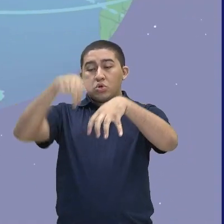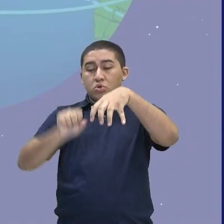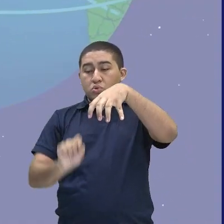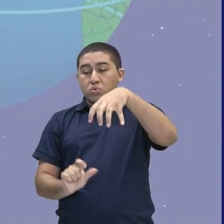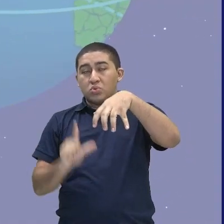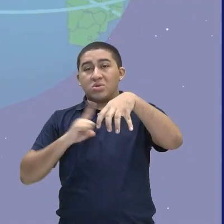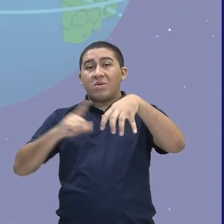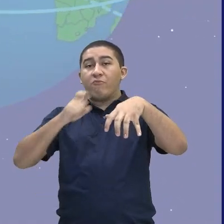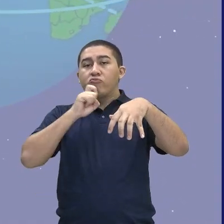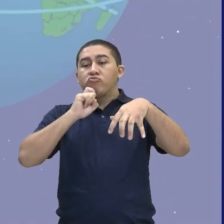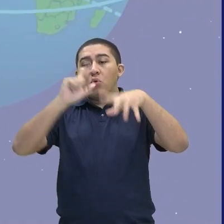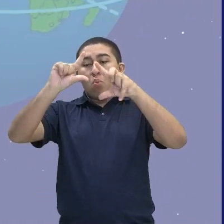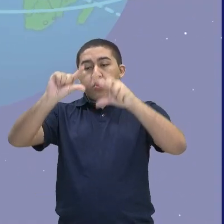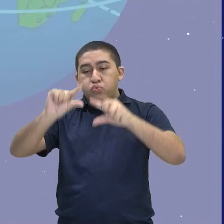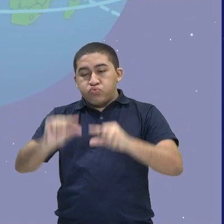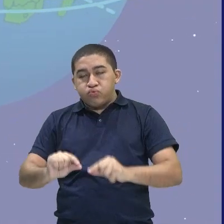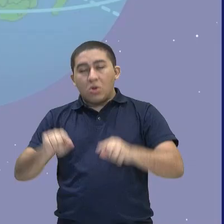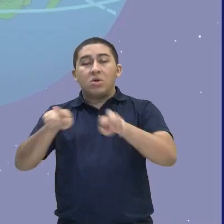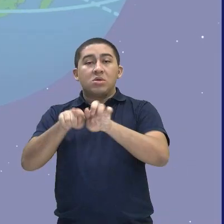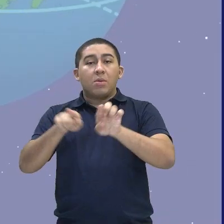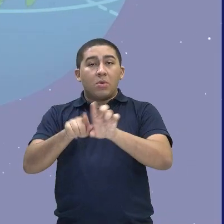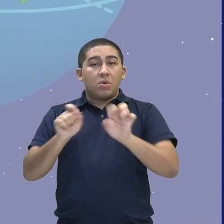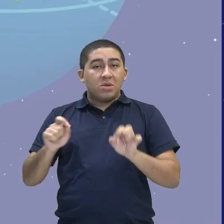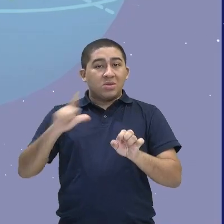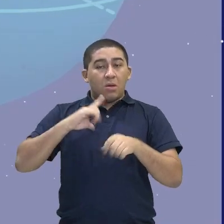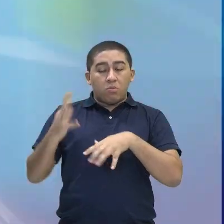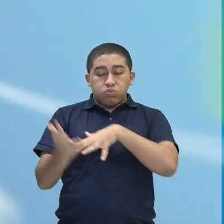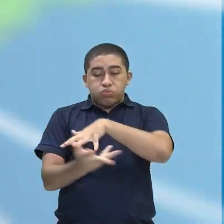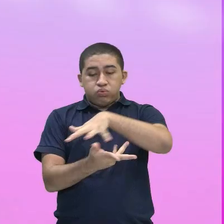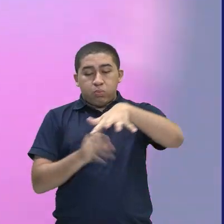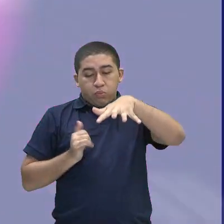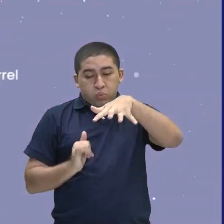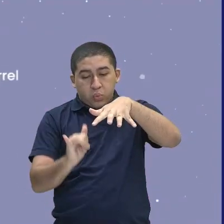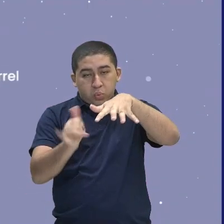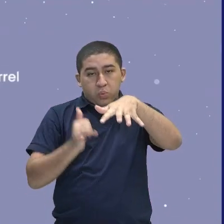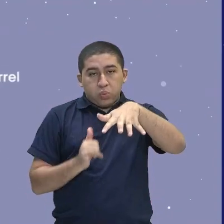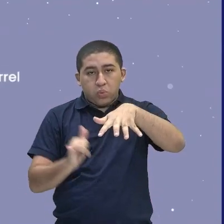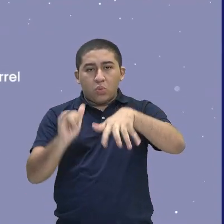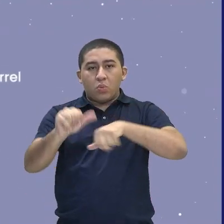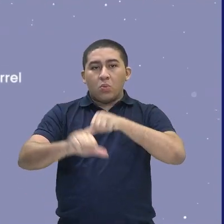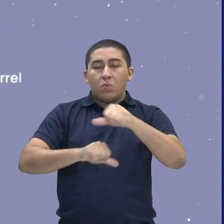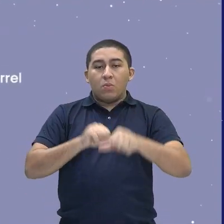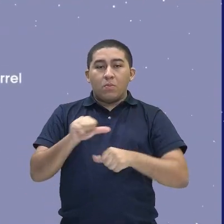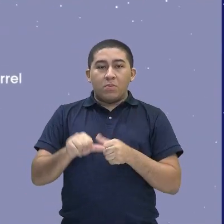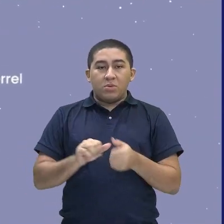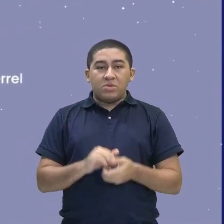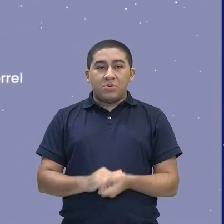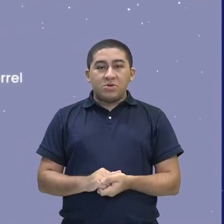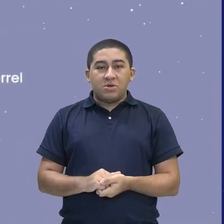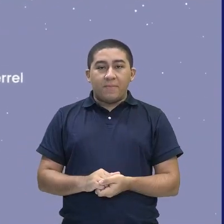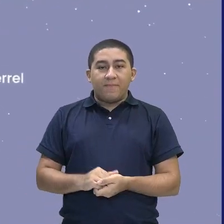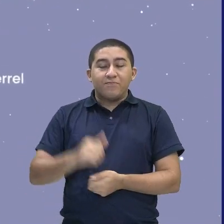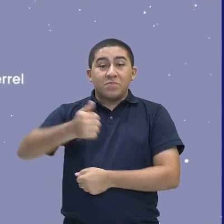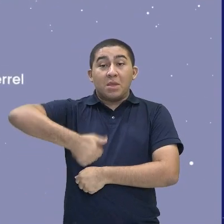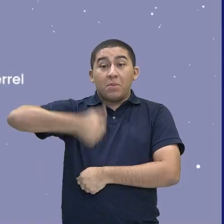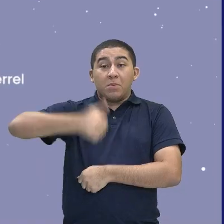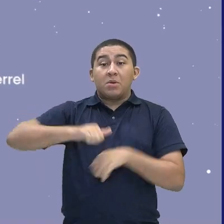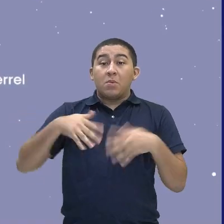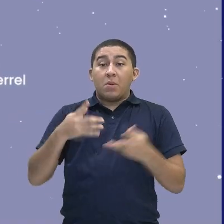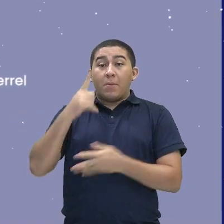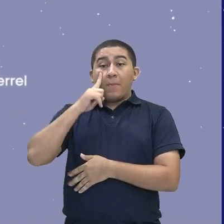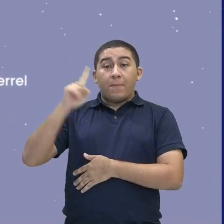cria correntes gigantes na atmosfera, as células de circulação. A primeira é a célula de